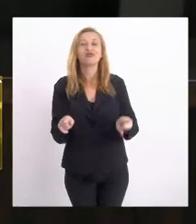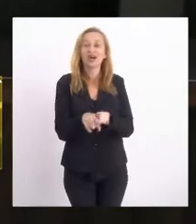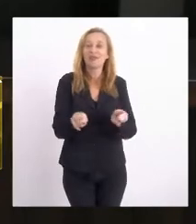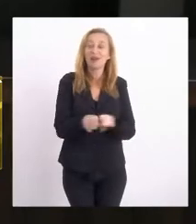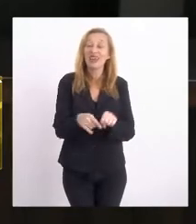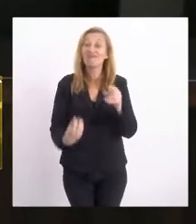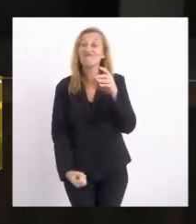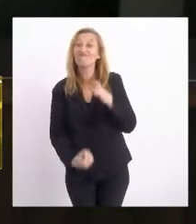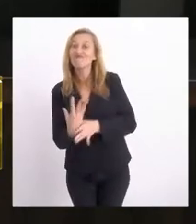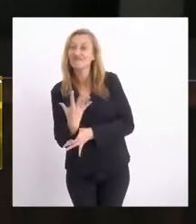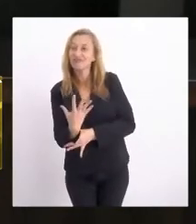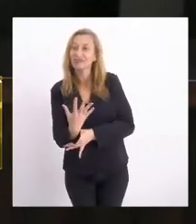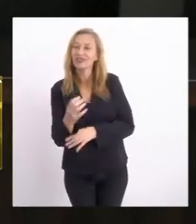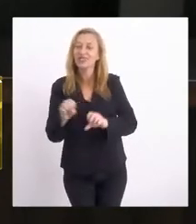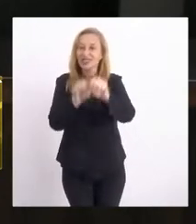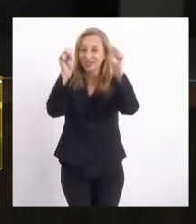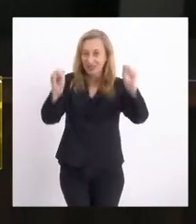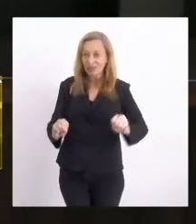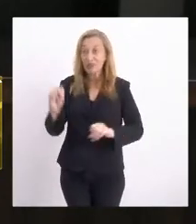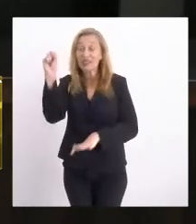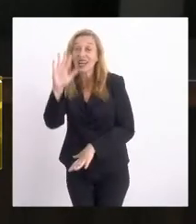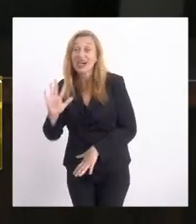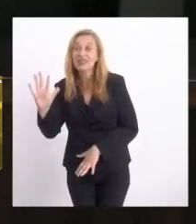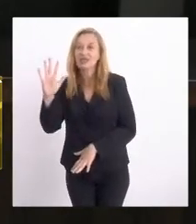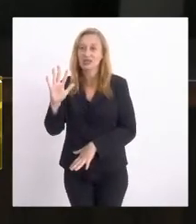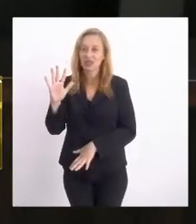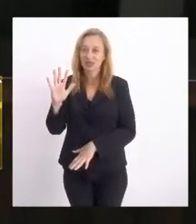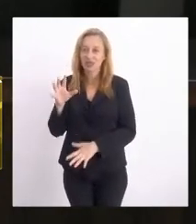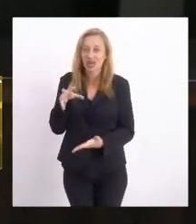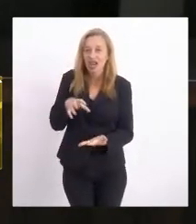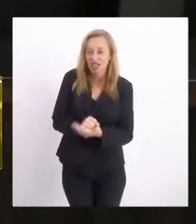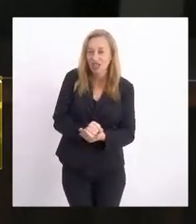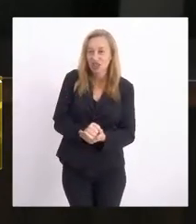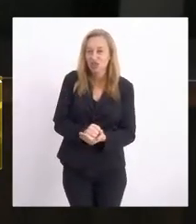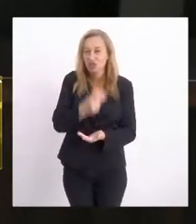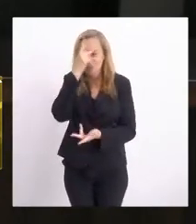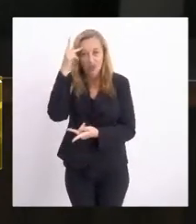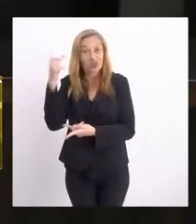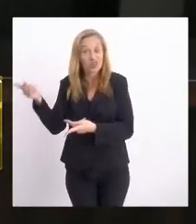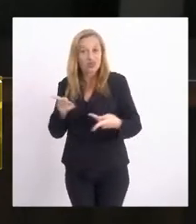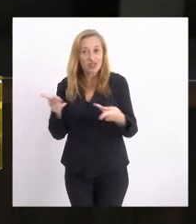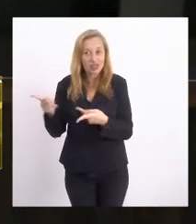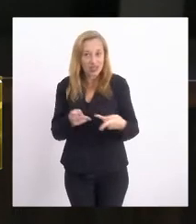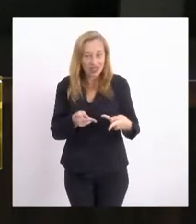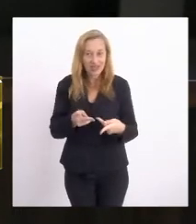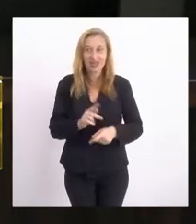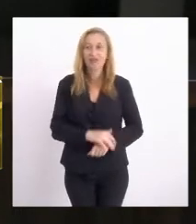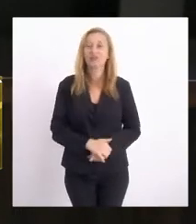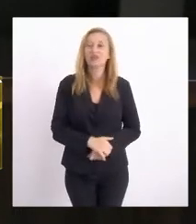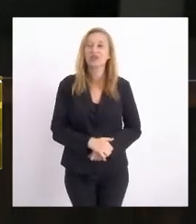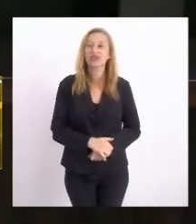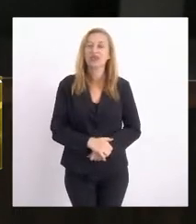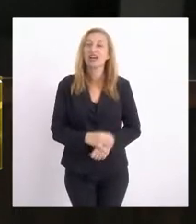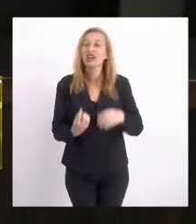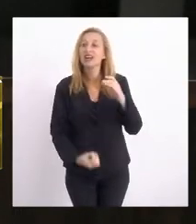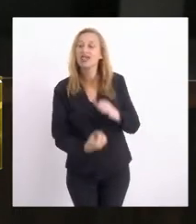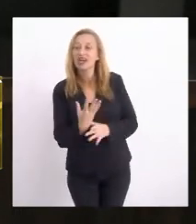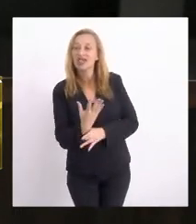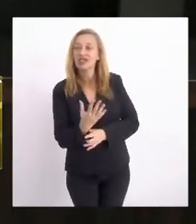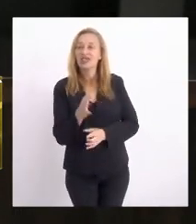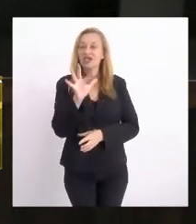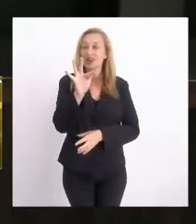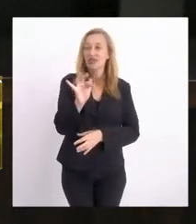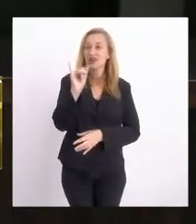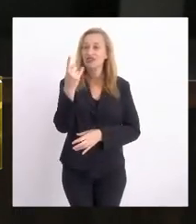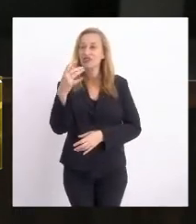a criação do Sistema Nacional de registro de hóspedes que viabiliza a implantação da